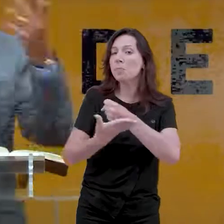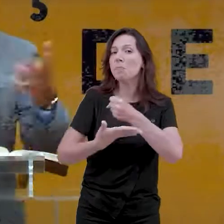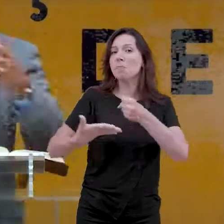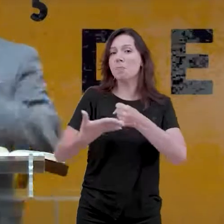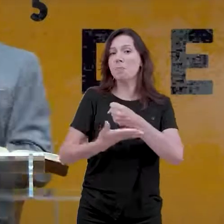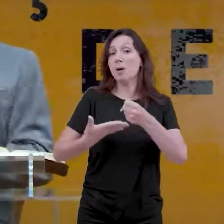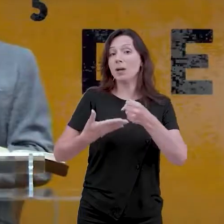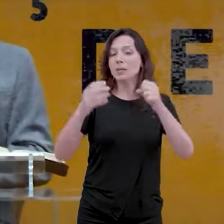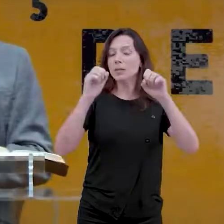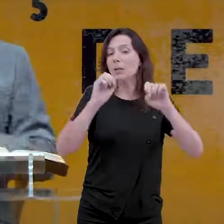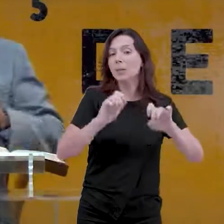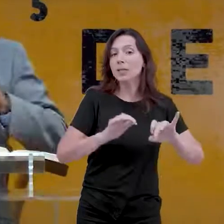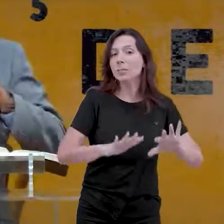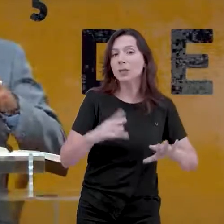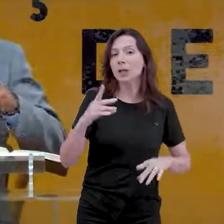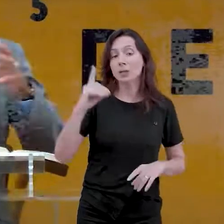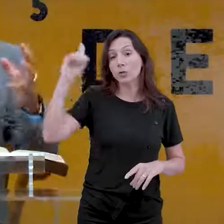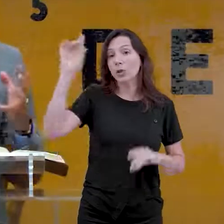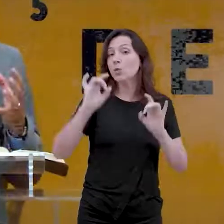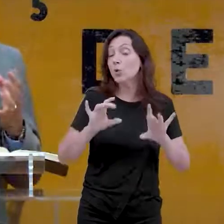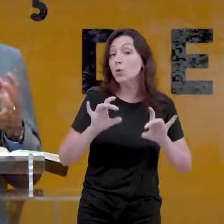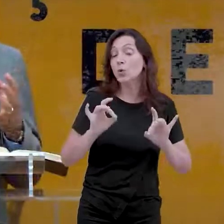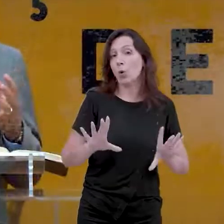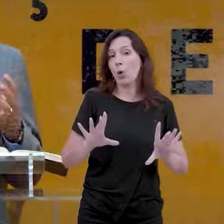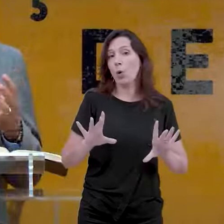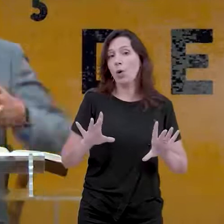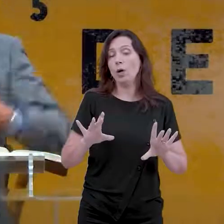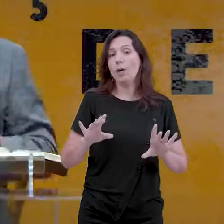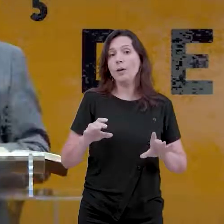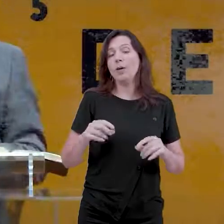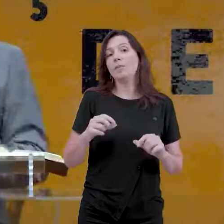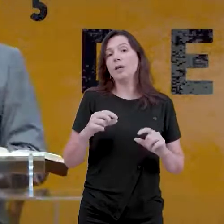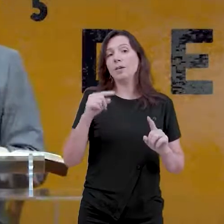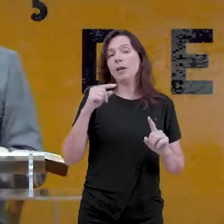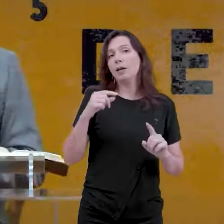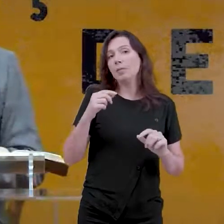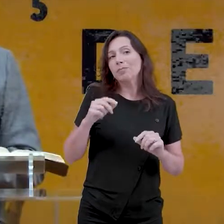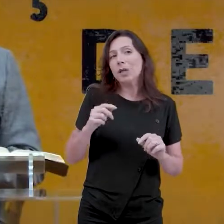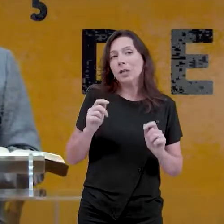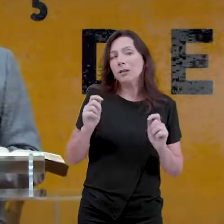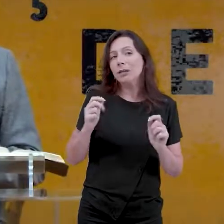da proteção de Deus. E então você desenvolve uma relação com Deus onde você é o centro.